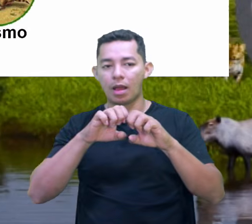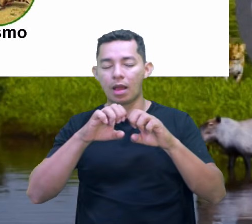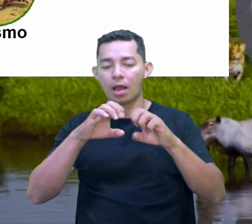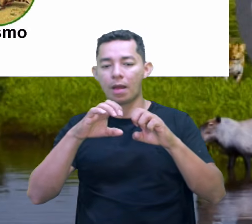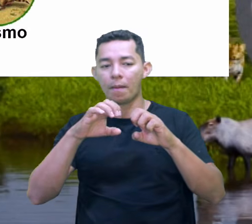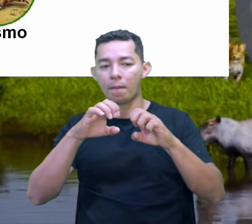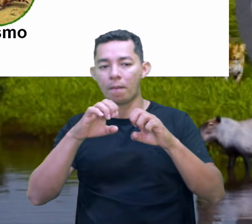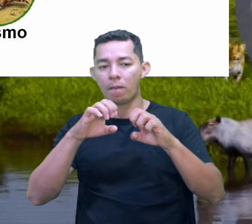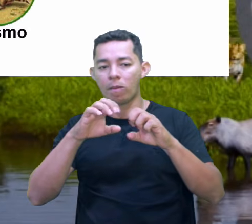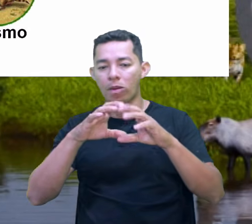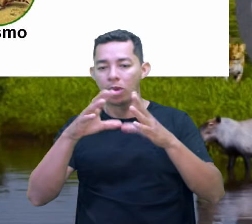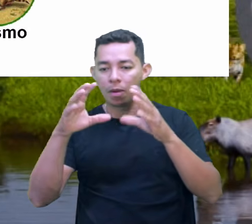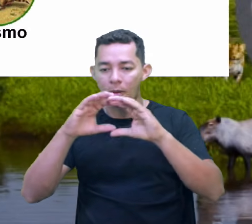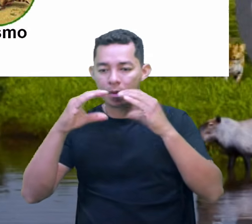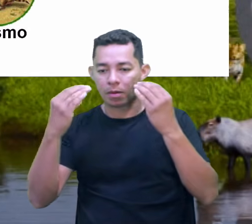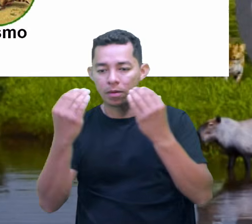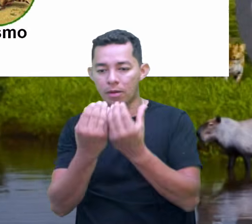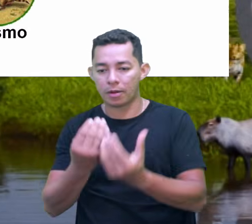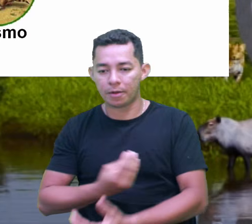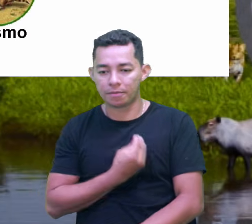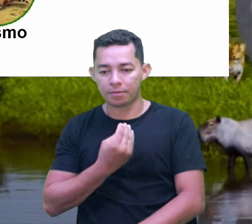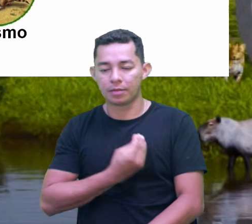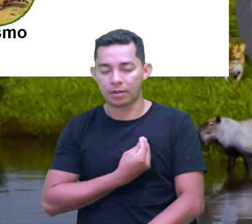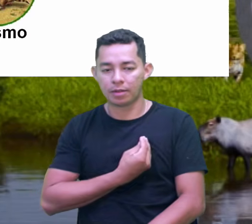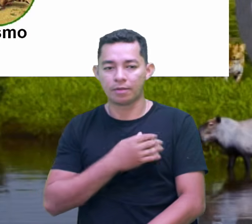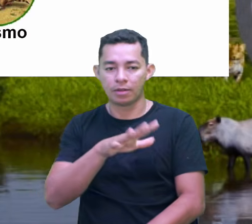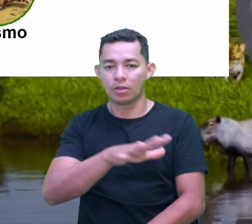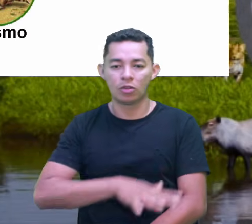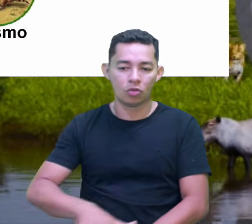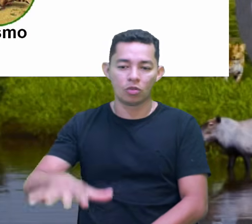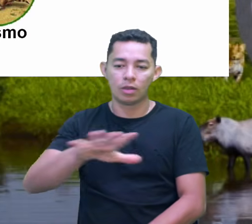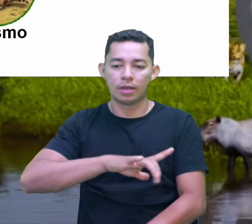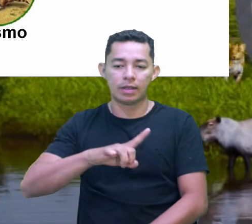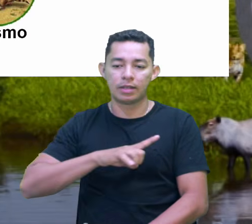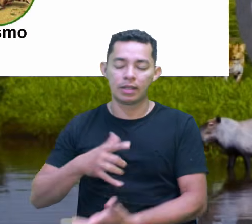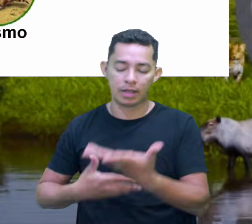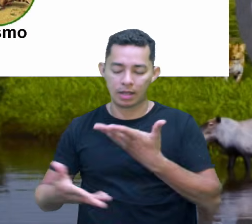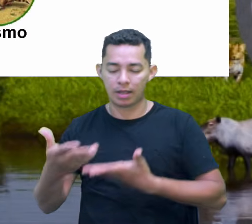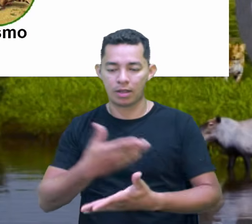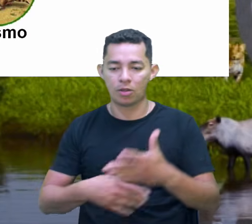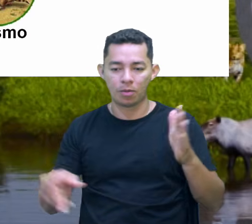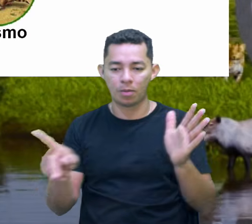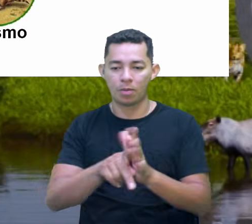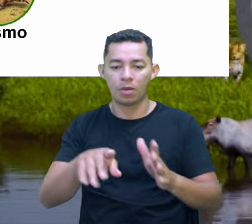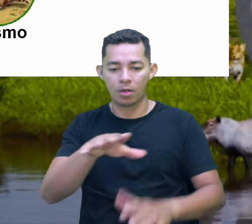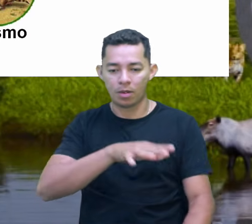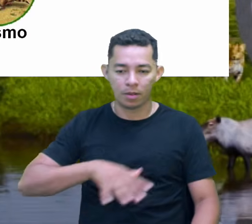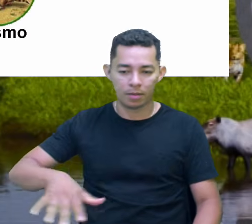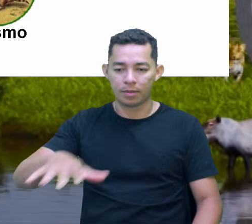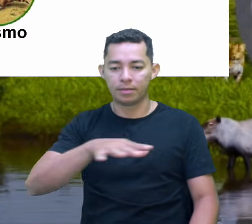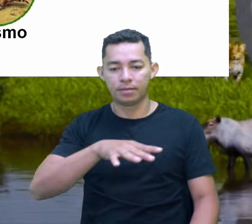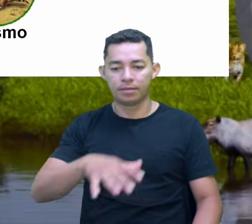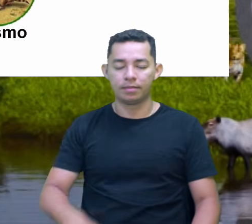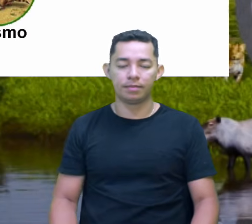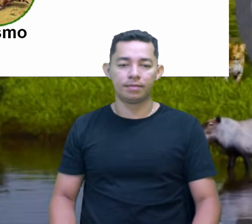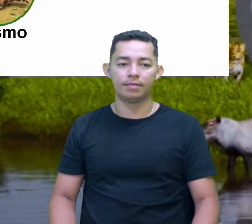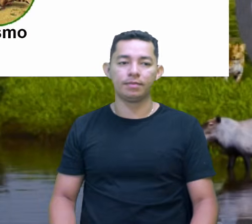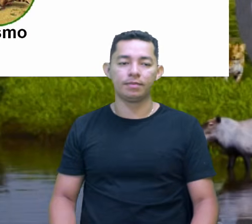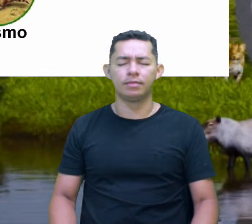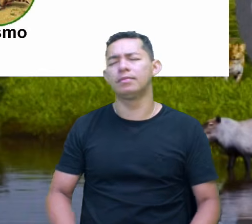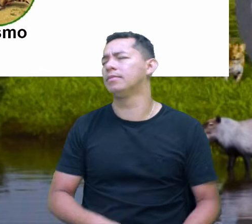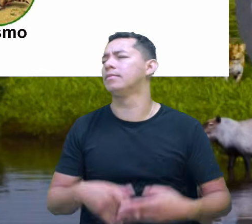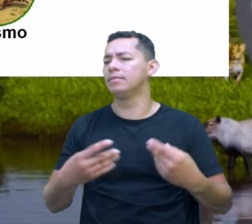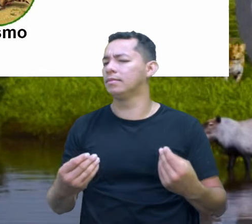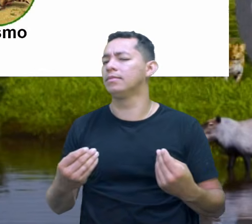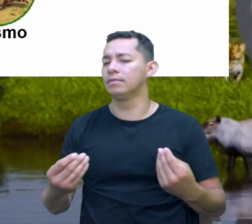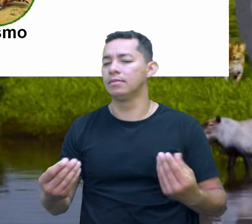em um determinado ambiente, se relacionando com quem? Com o próprio ambiente, né? Como assim,